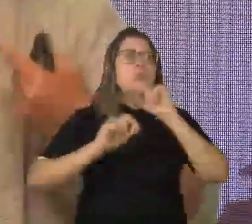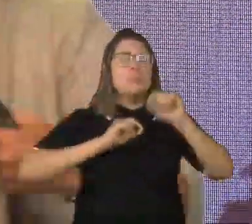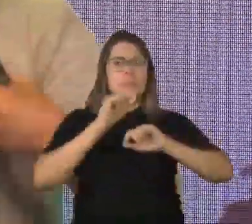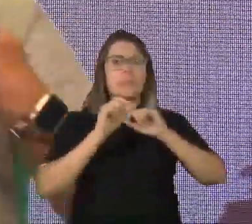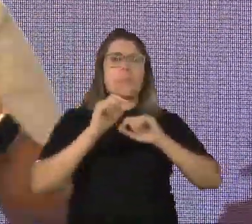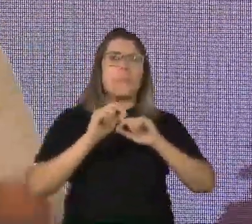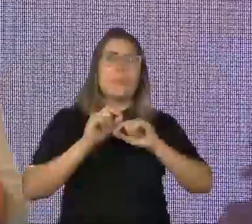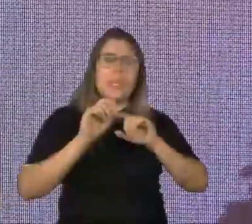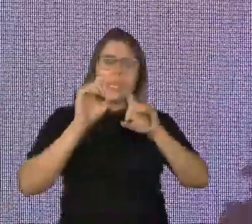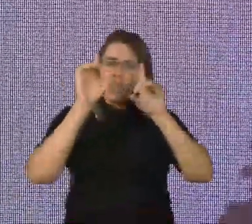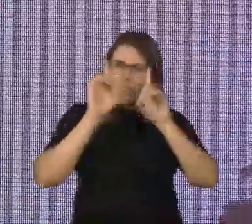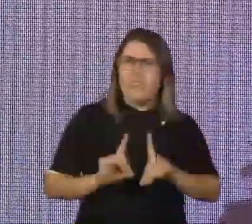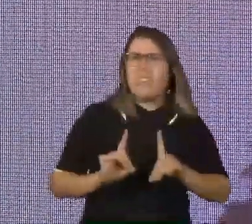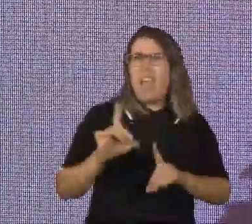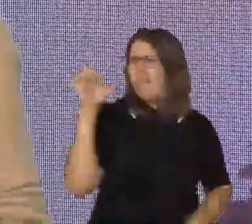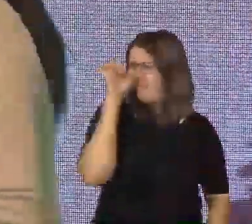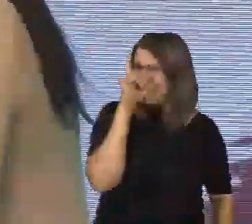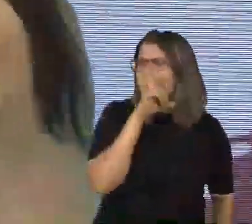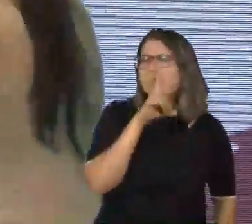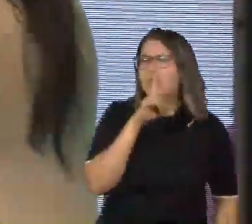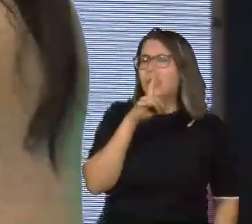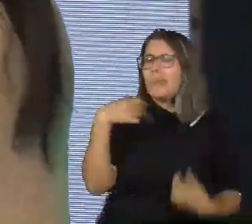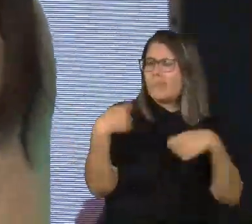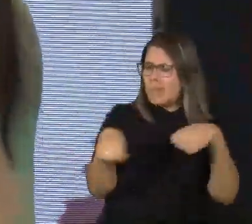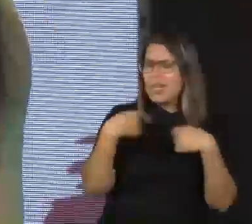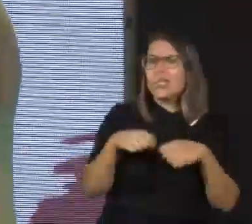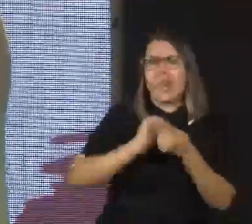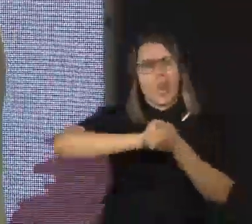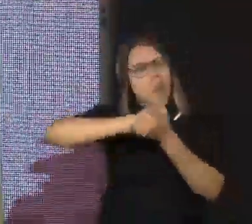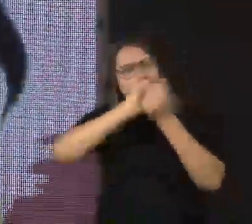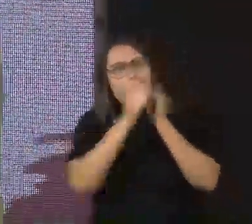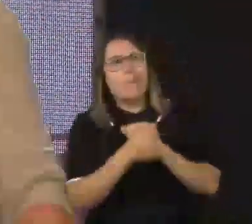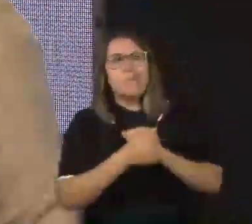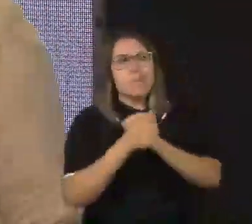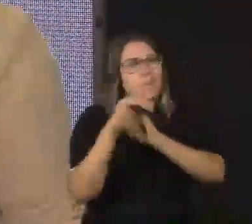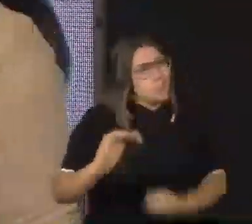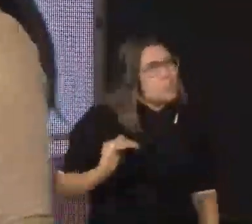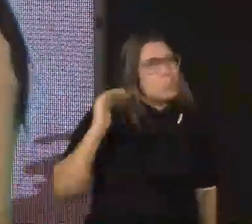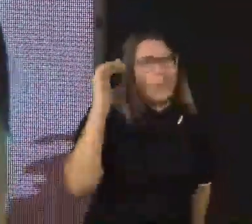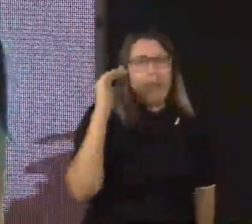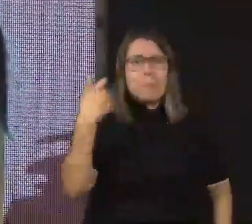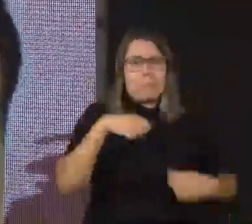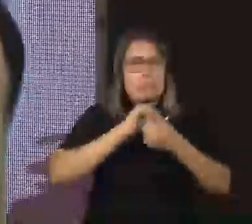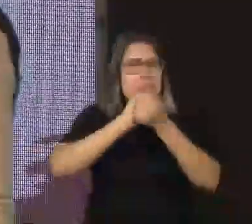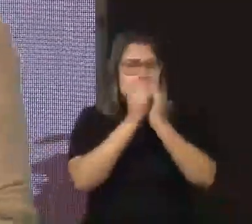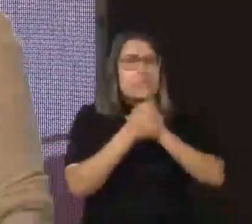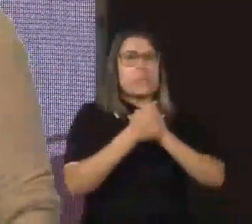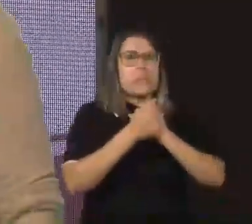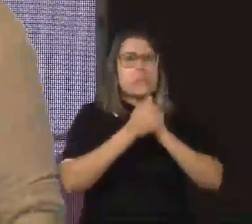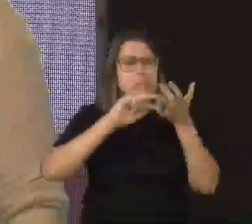deficiências de alta complexidade e que vai precisar de adaptações de grande porte, extraordinárias e